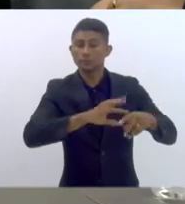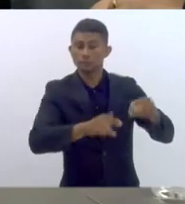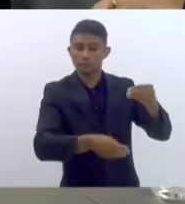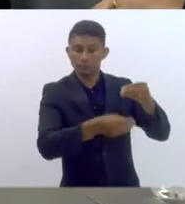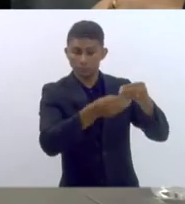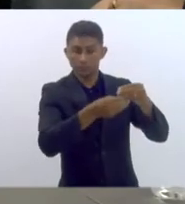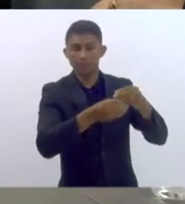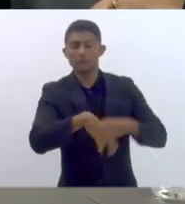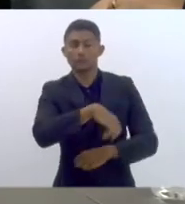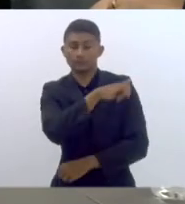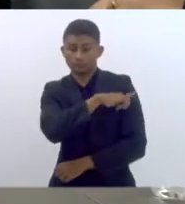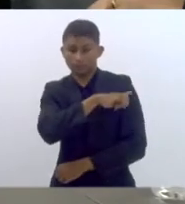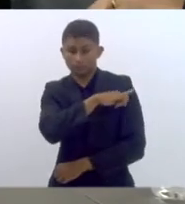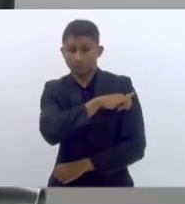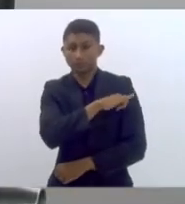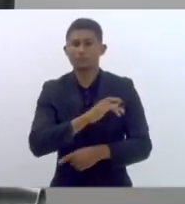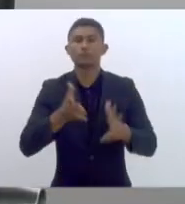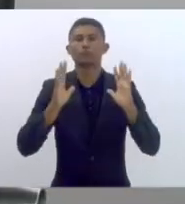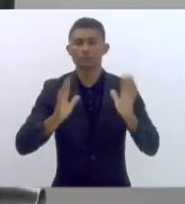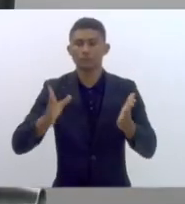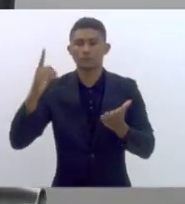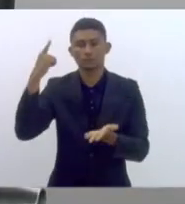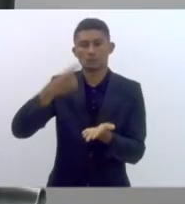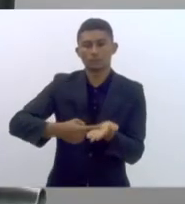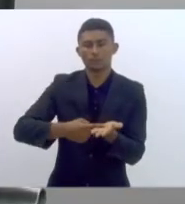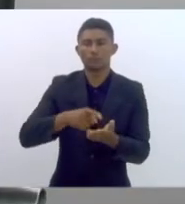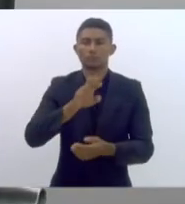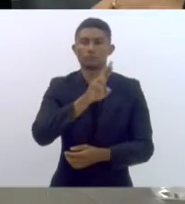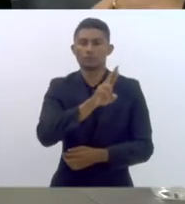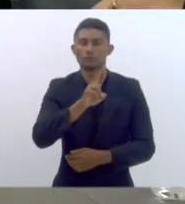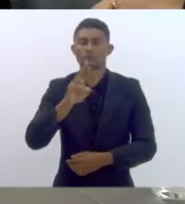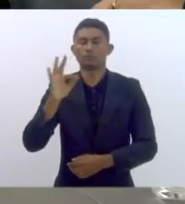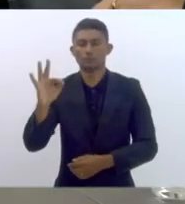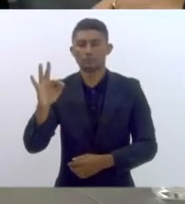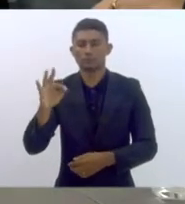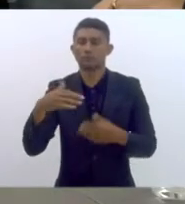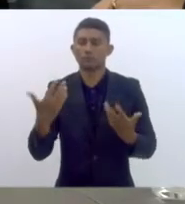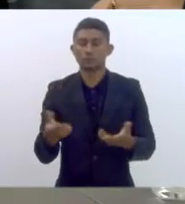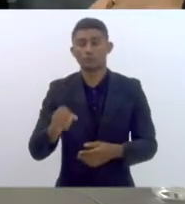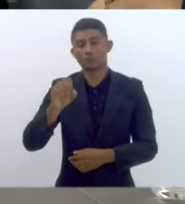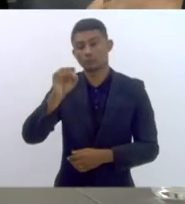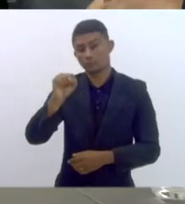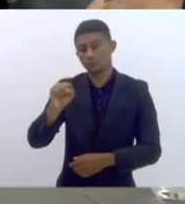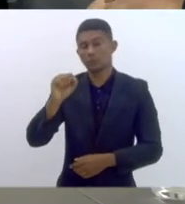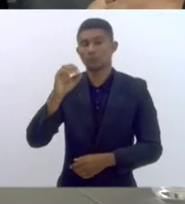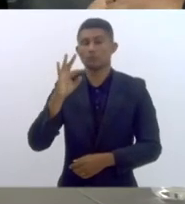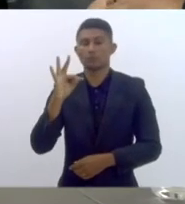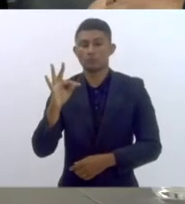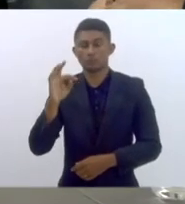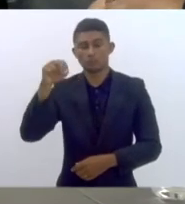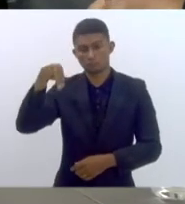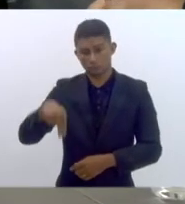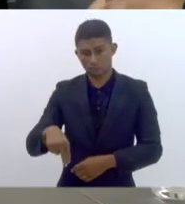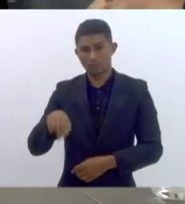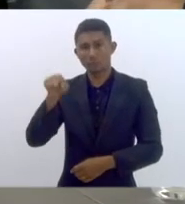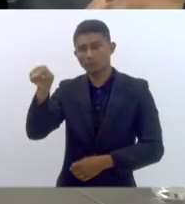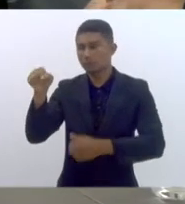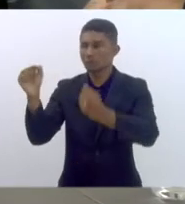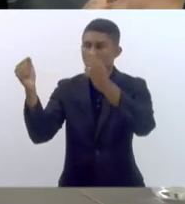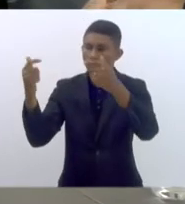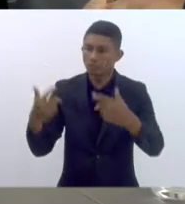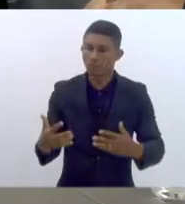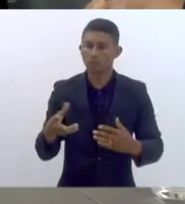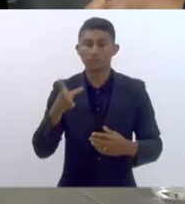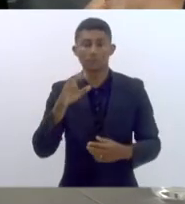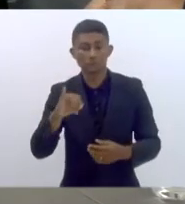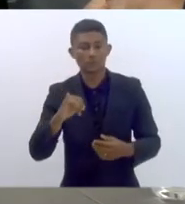o Rio de Janeiro já estava no regime de recuperação fiscal, e a STN dizia que, ao assinar o